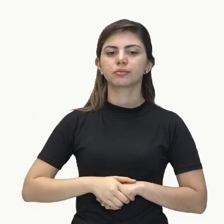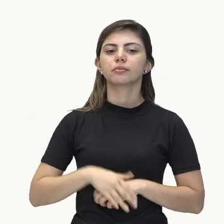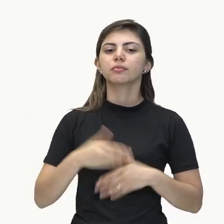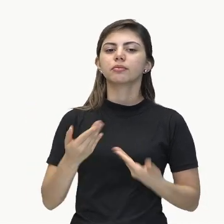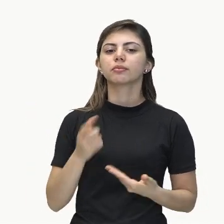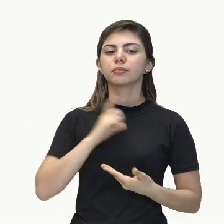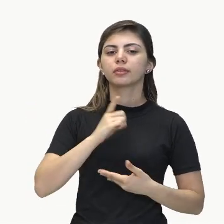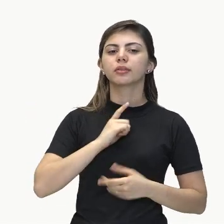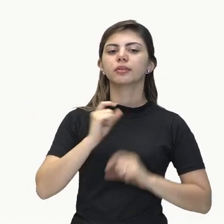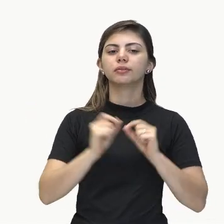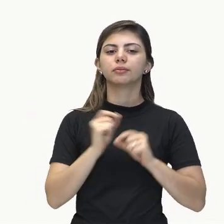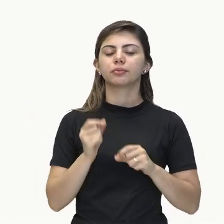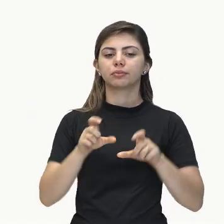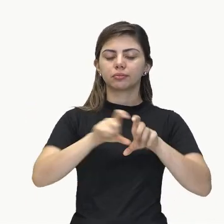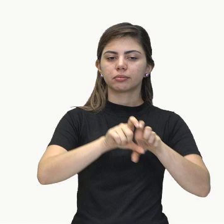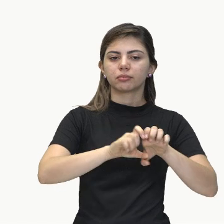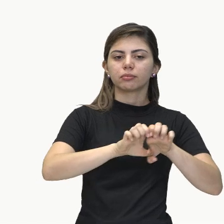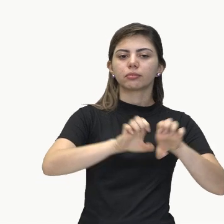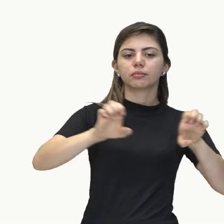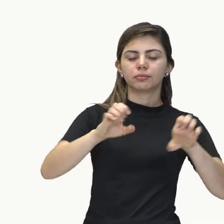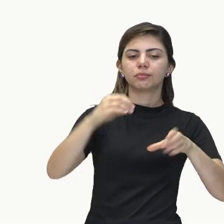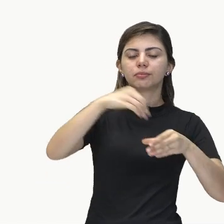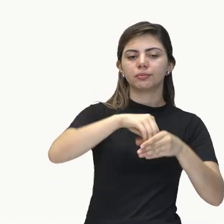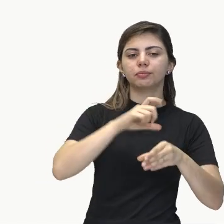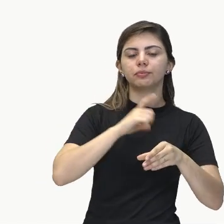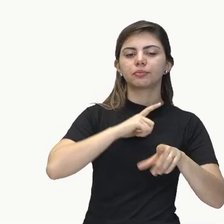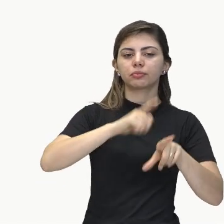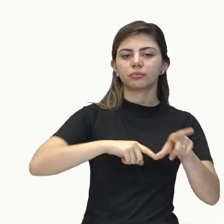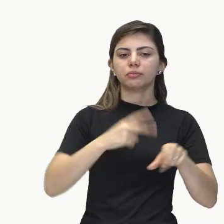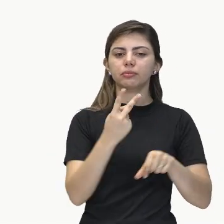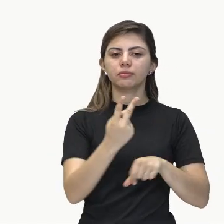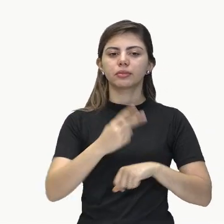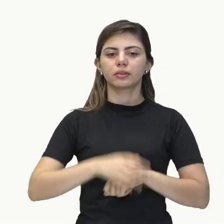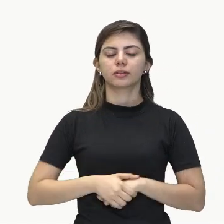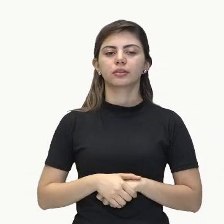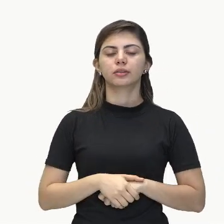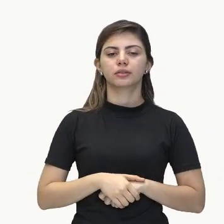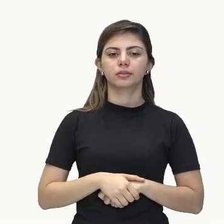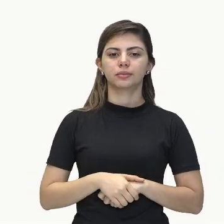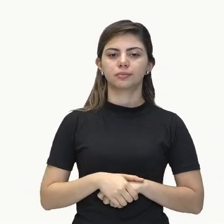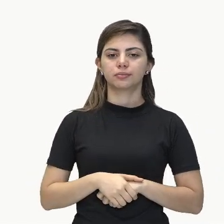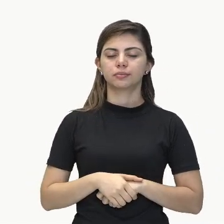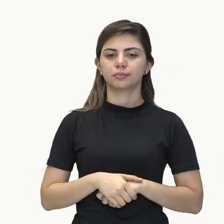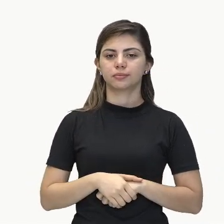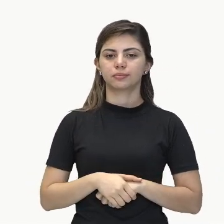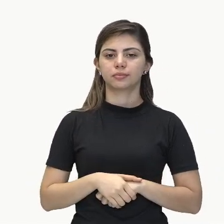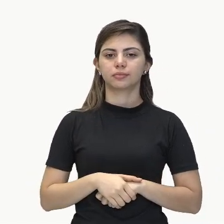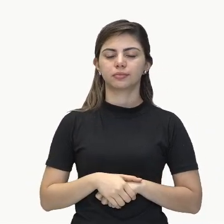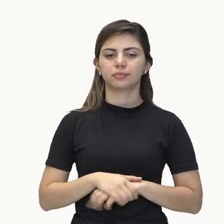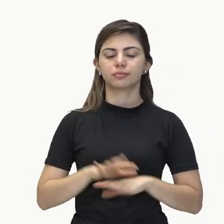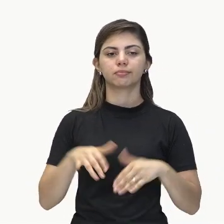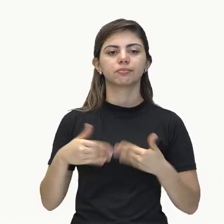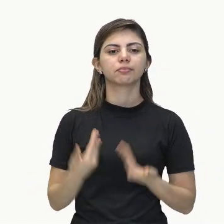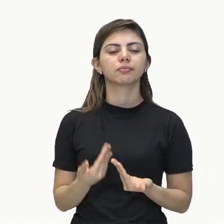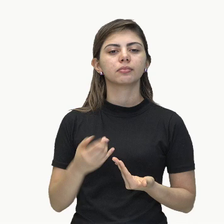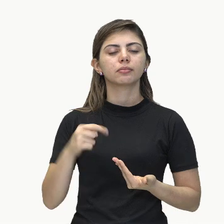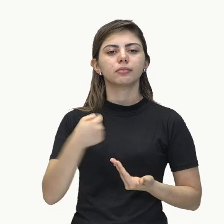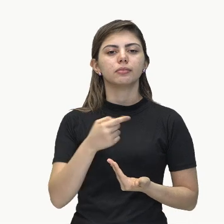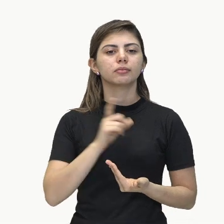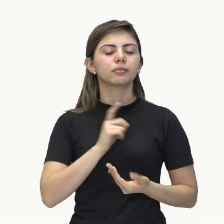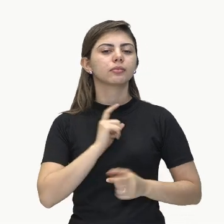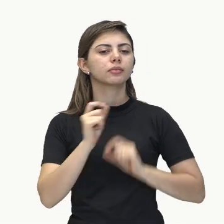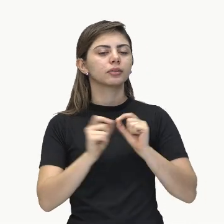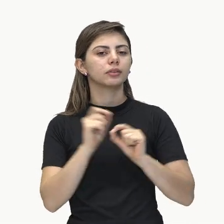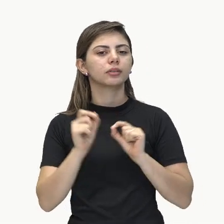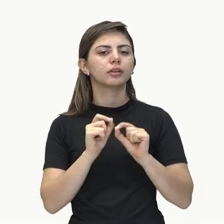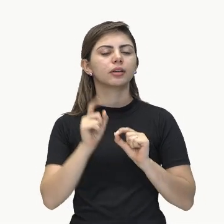possuem duas incógnitas, o x e o y, tá bom? Então, para o nosso sistema, nós temos uma coisa